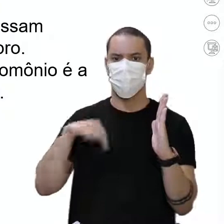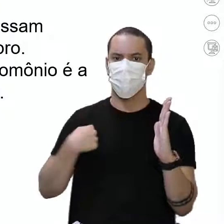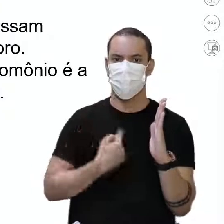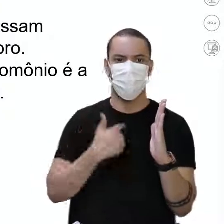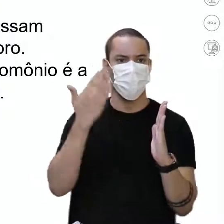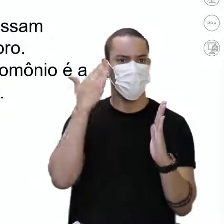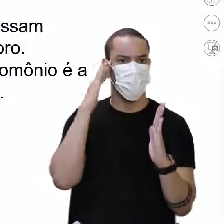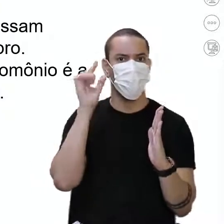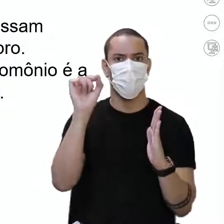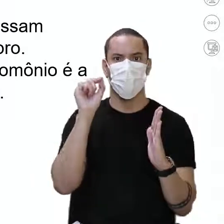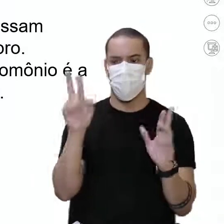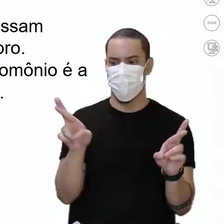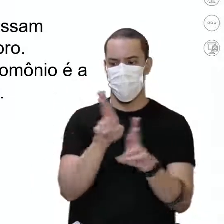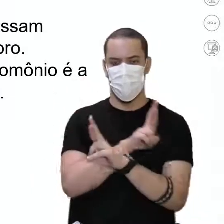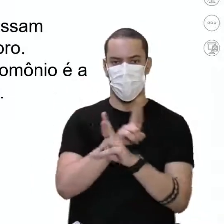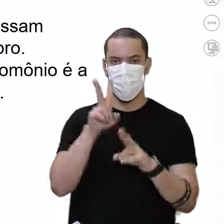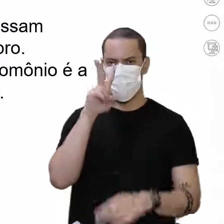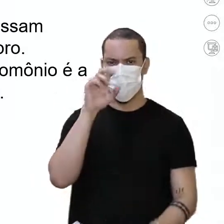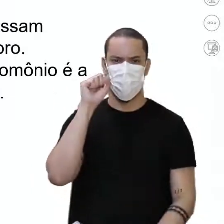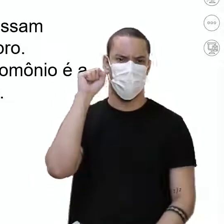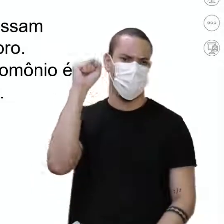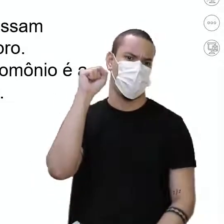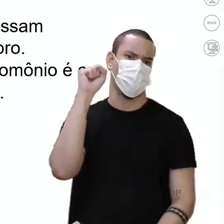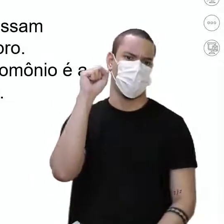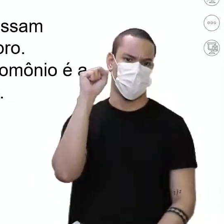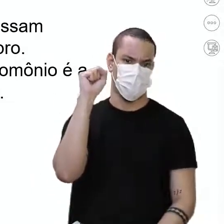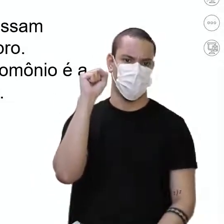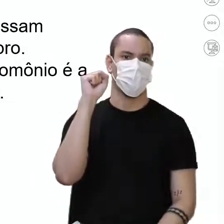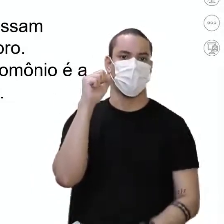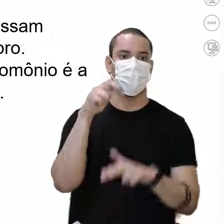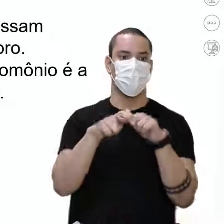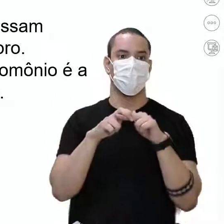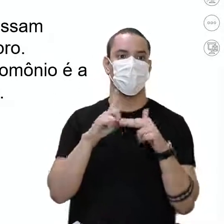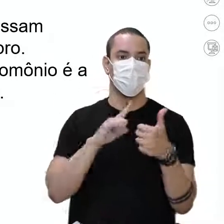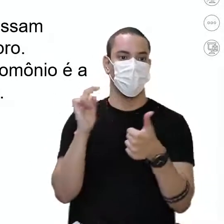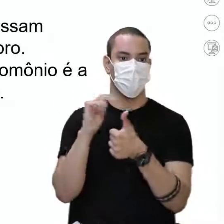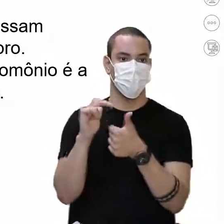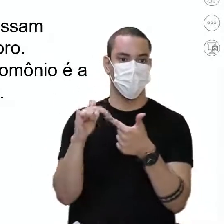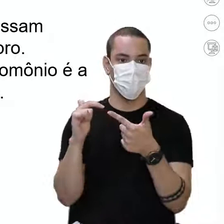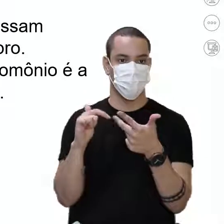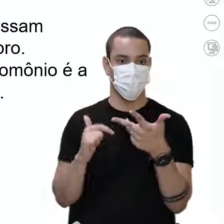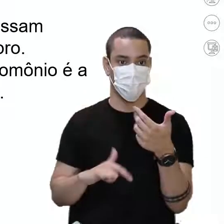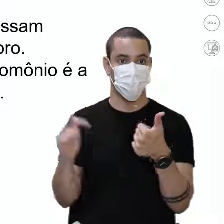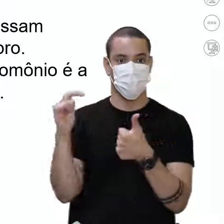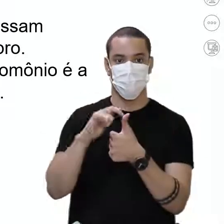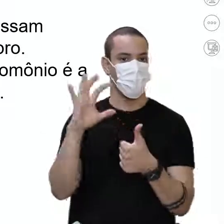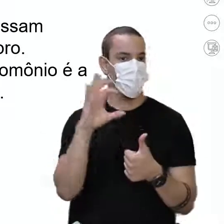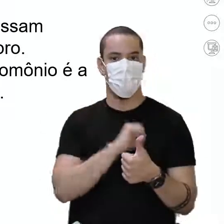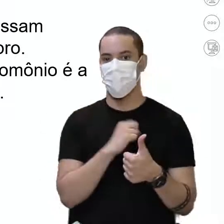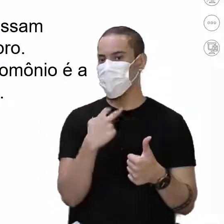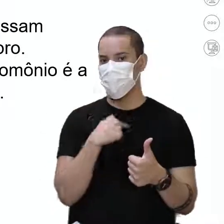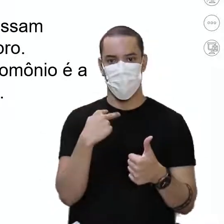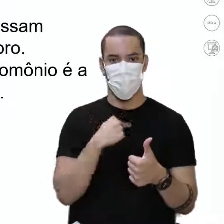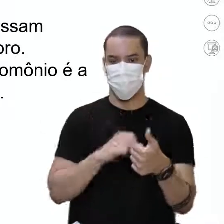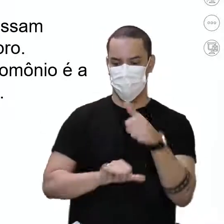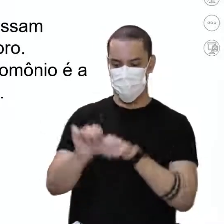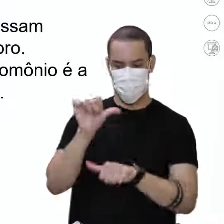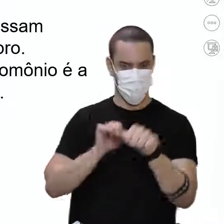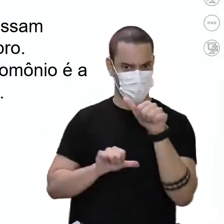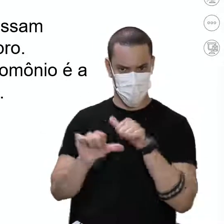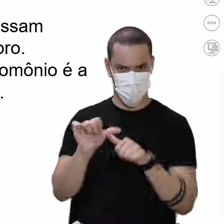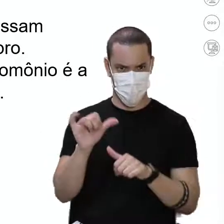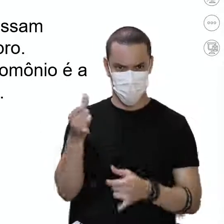dos dois é forte, é strong. Então nós temos aí as alternativas. O amor não pode alterar a química do seu